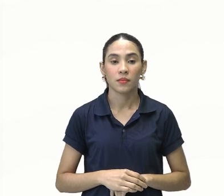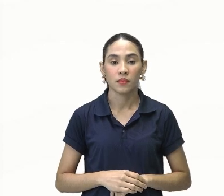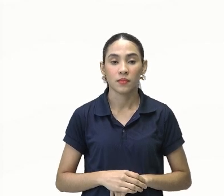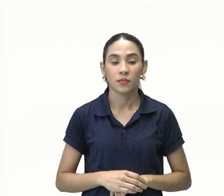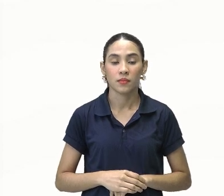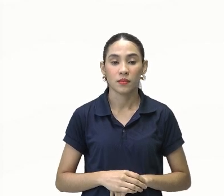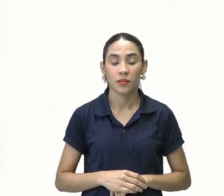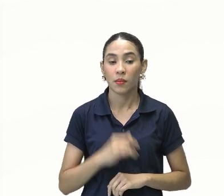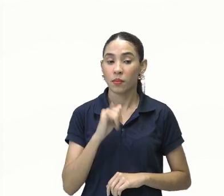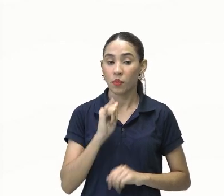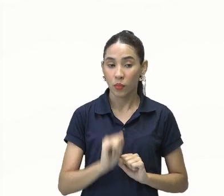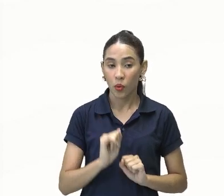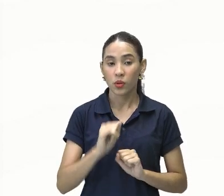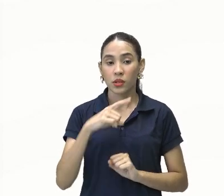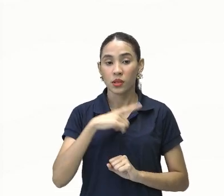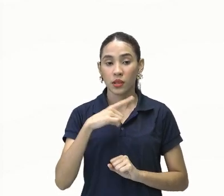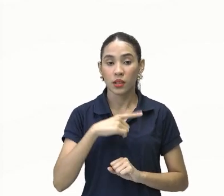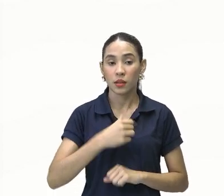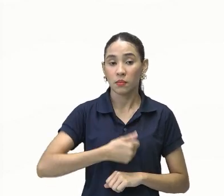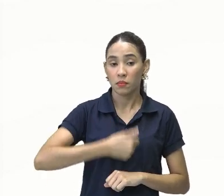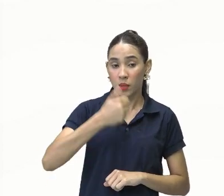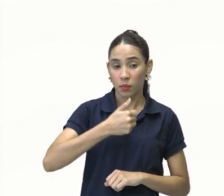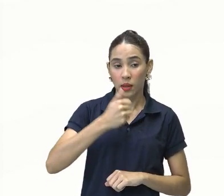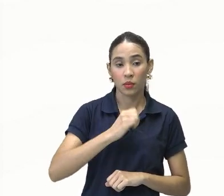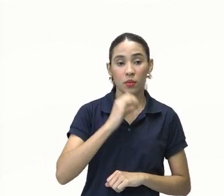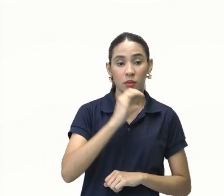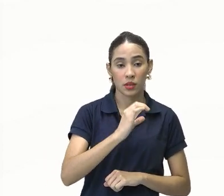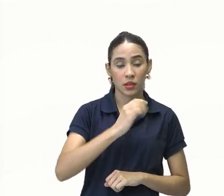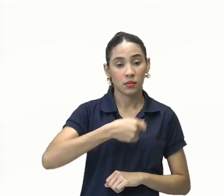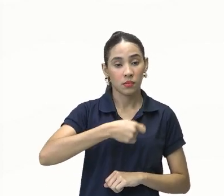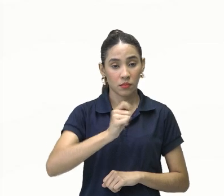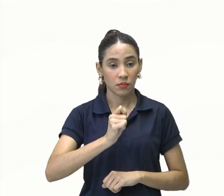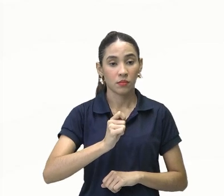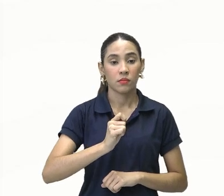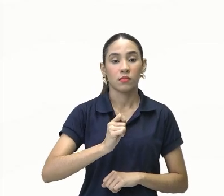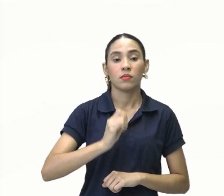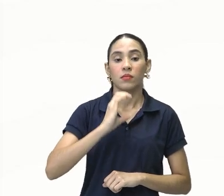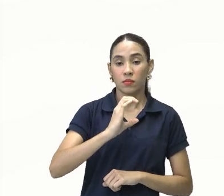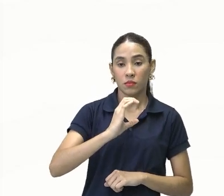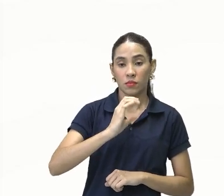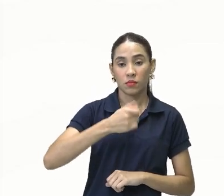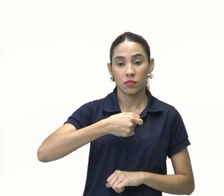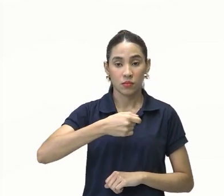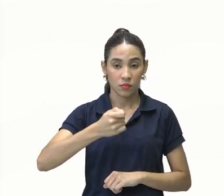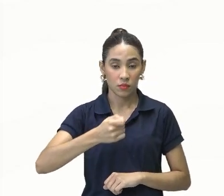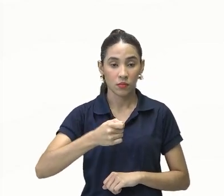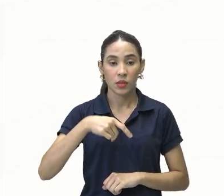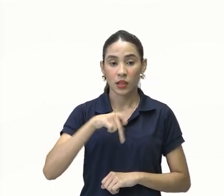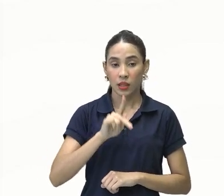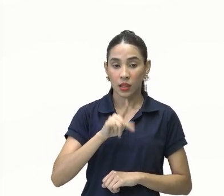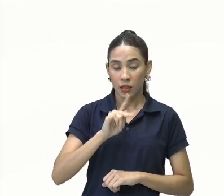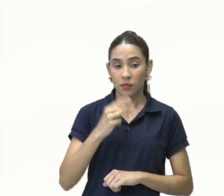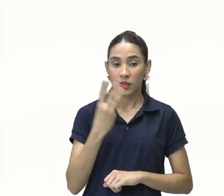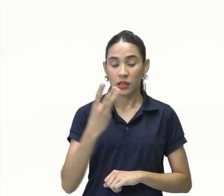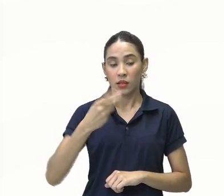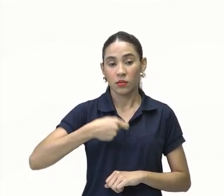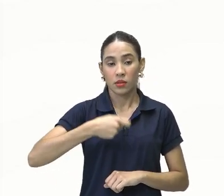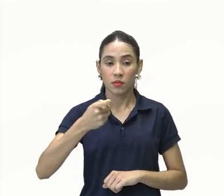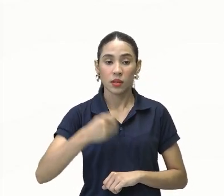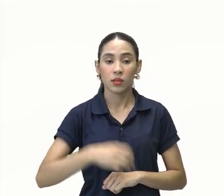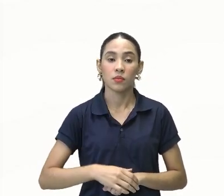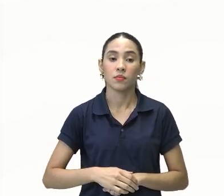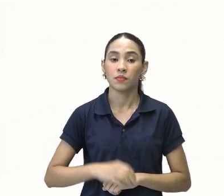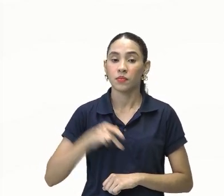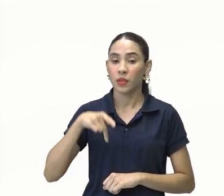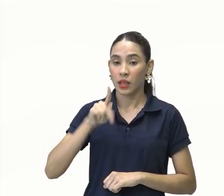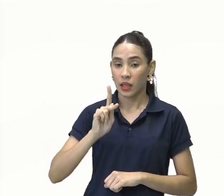obter, né, uma cara no primeiro lançamento, uma cara no segundo lançamento, uma coroa no terceiro lançamento